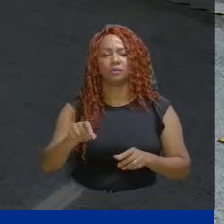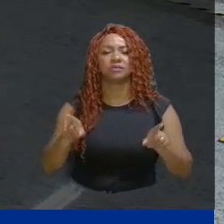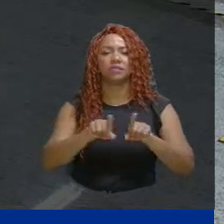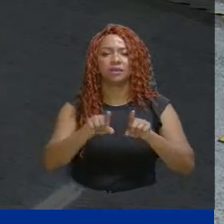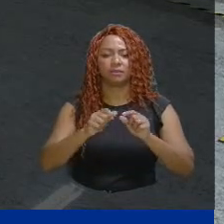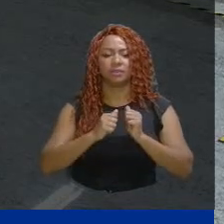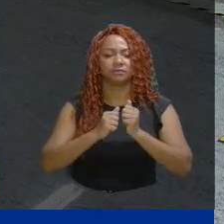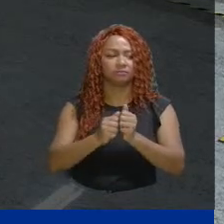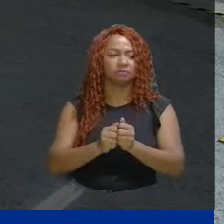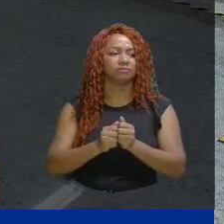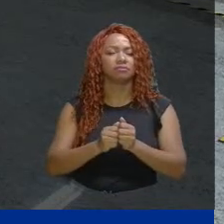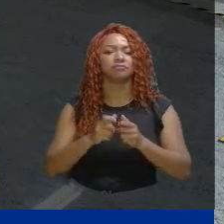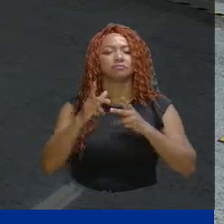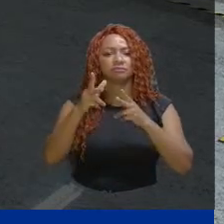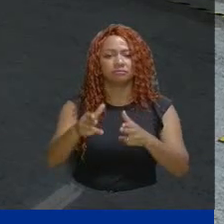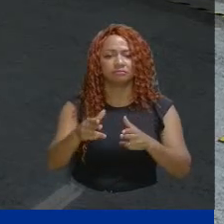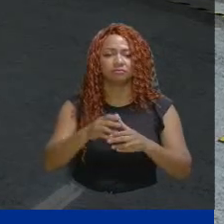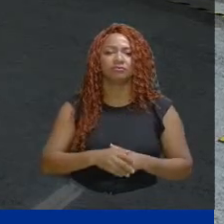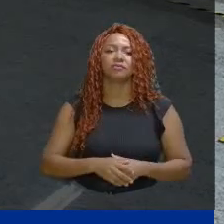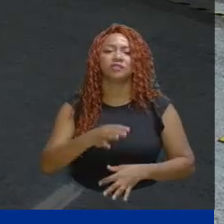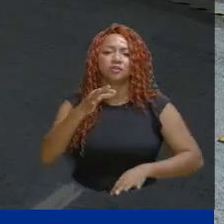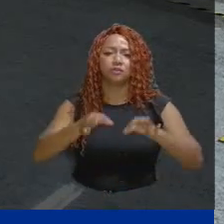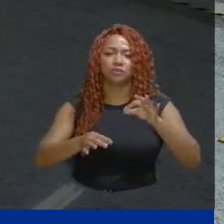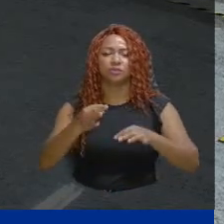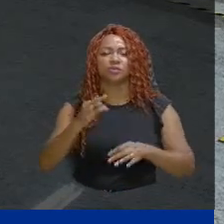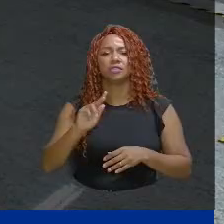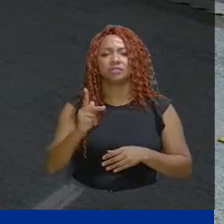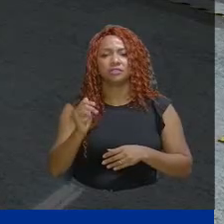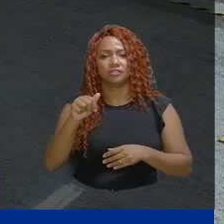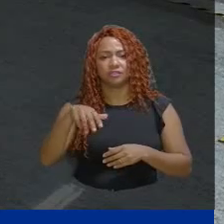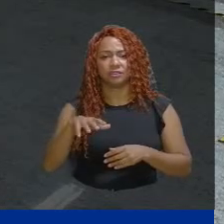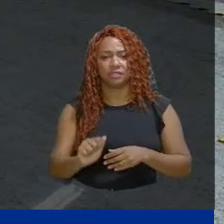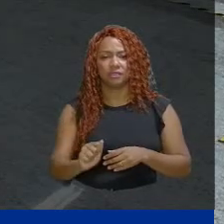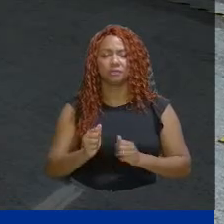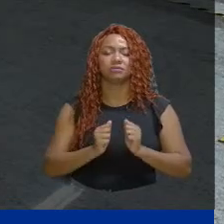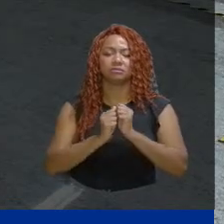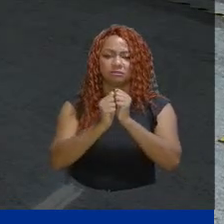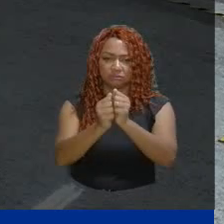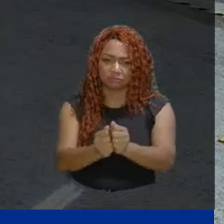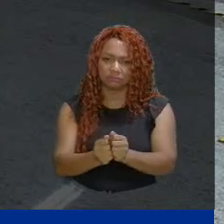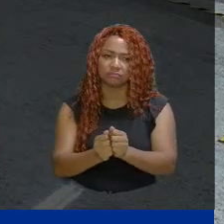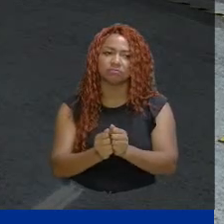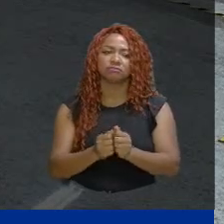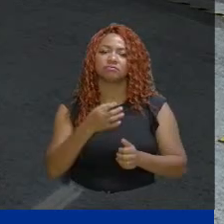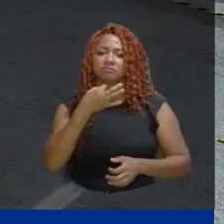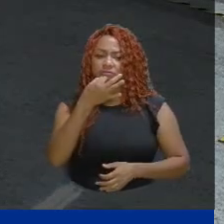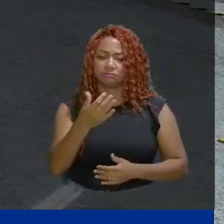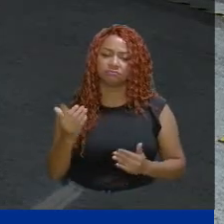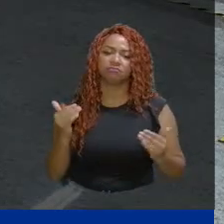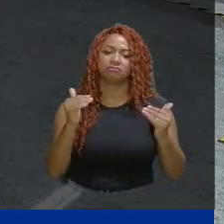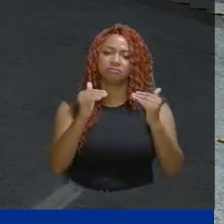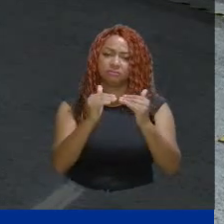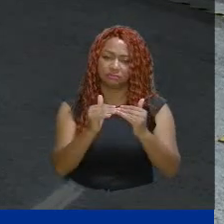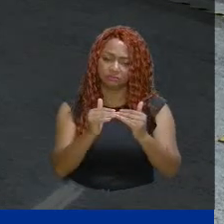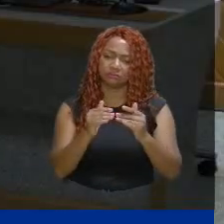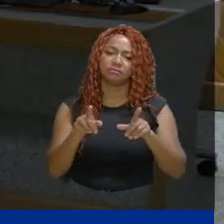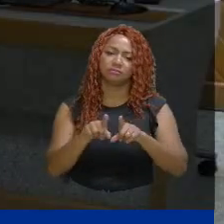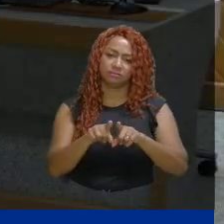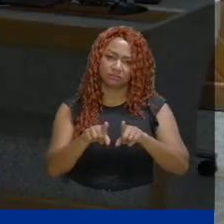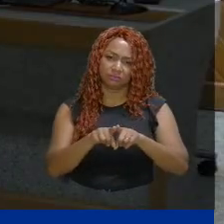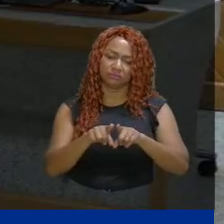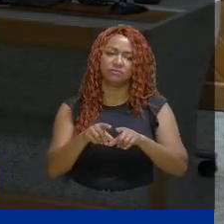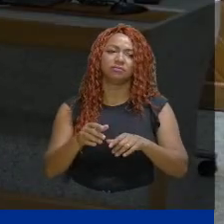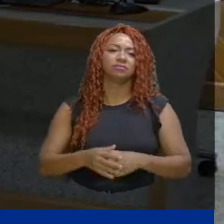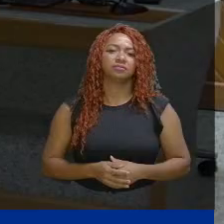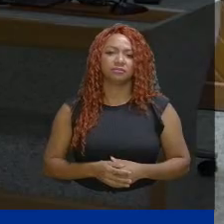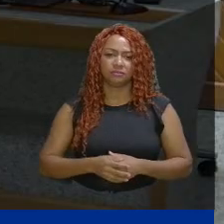relator. Imagem ampla do plenário. Juiz Atina Souza. Acompanho o relator, presidente. Juiz Normande Souza. Eu também o